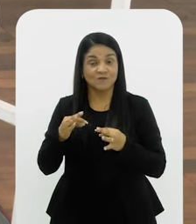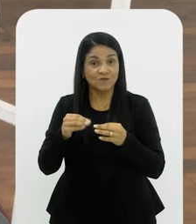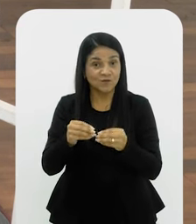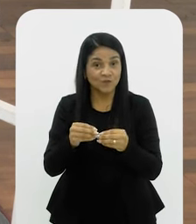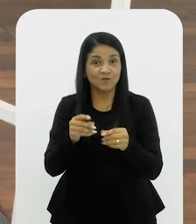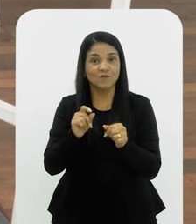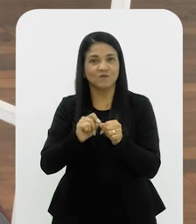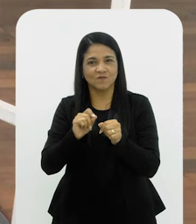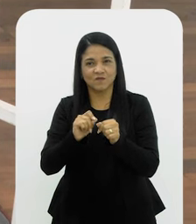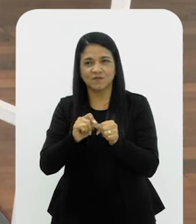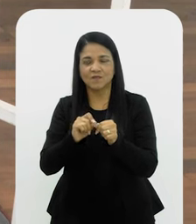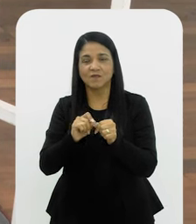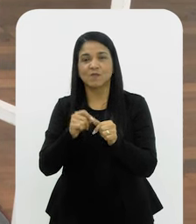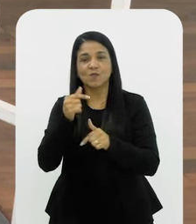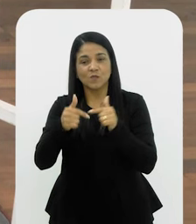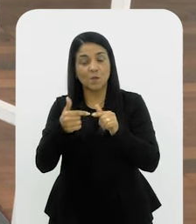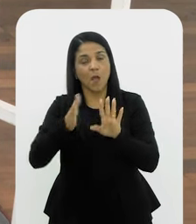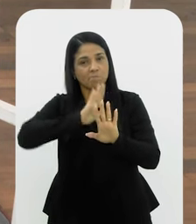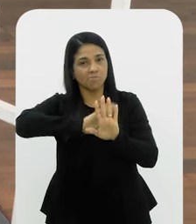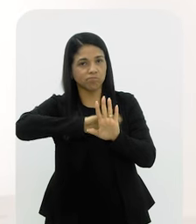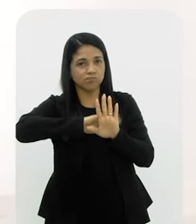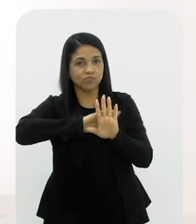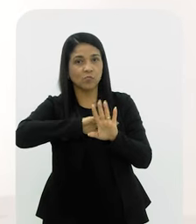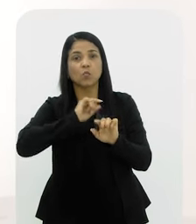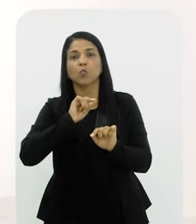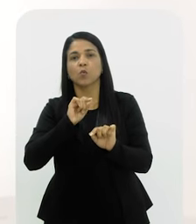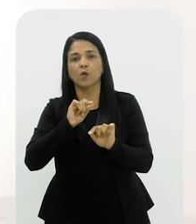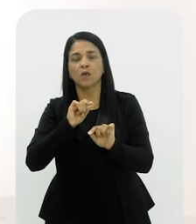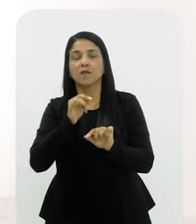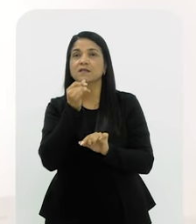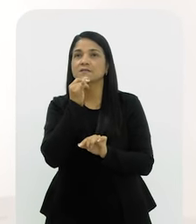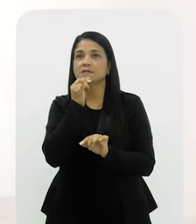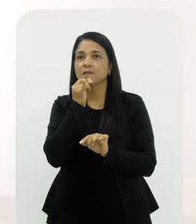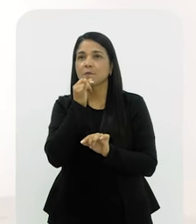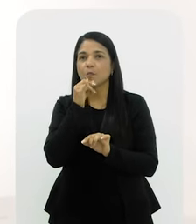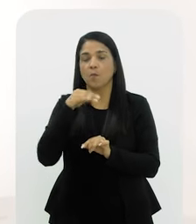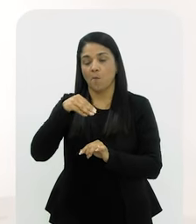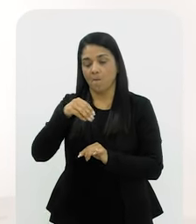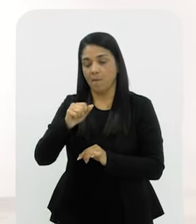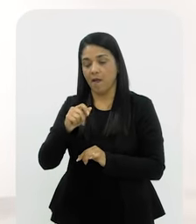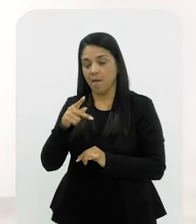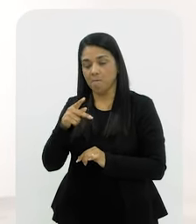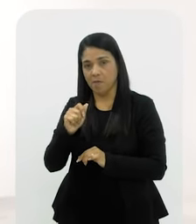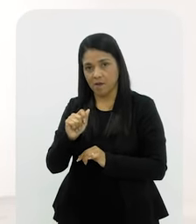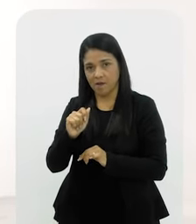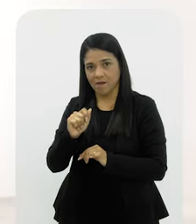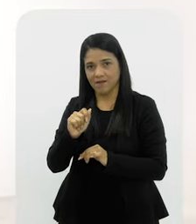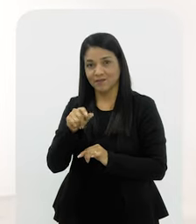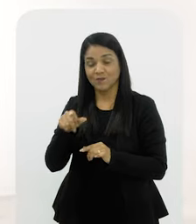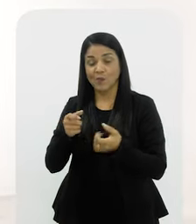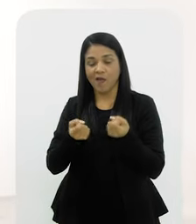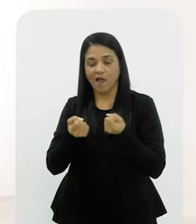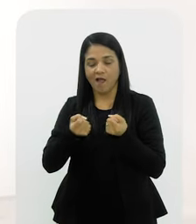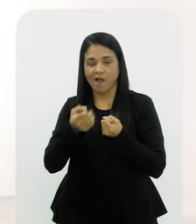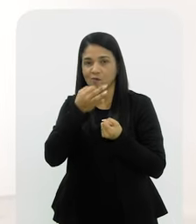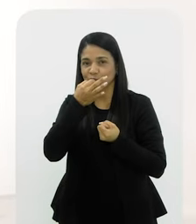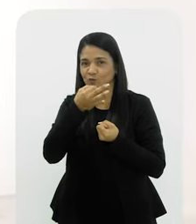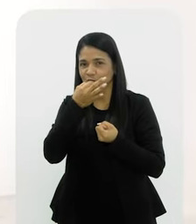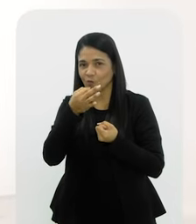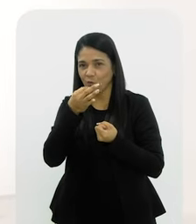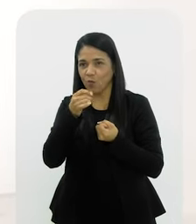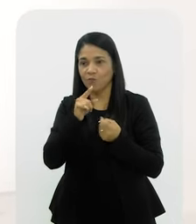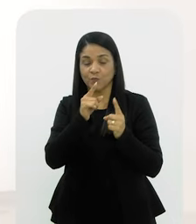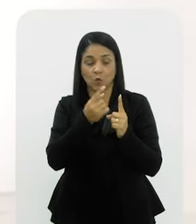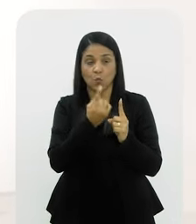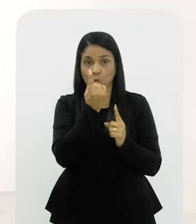E tudo isso você tem que fazer um trabalho também de bastidor, que é, por exemplo, você tem que mandar o mapa do seu